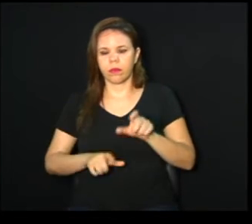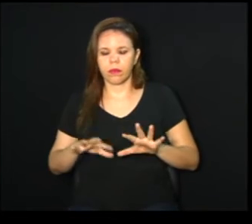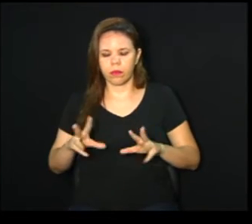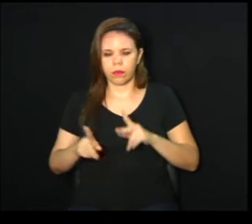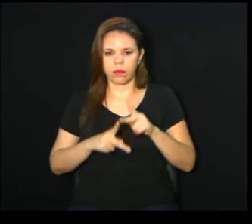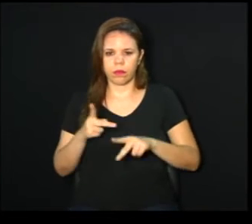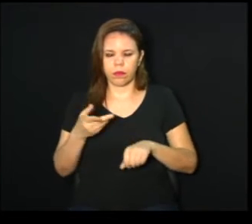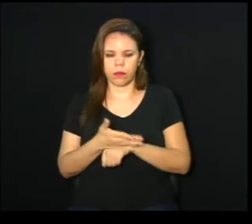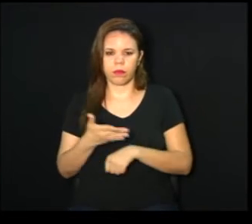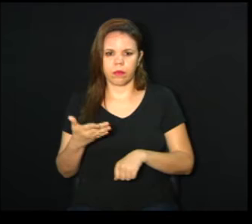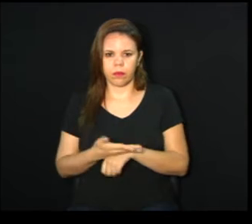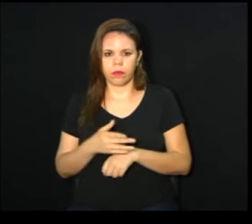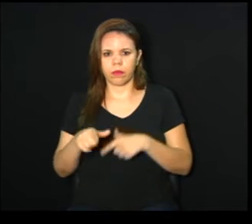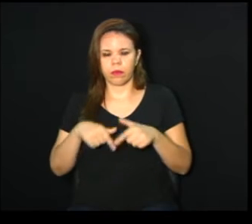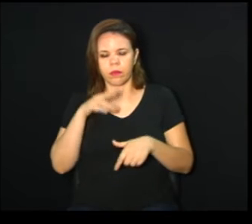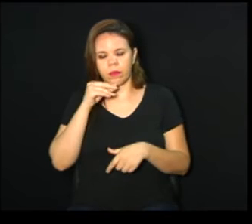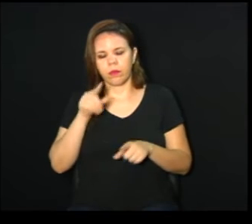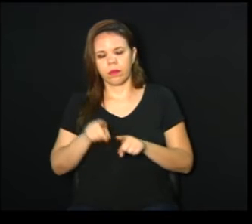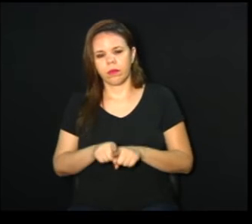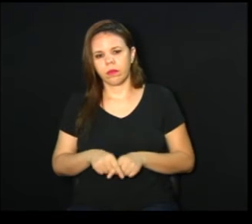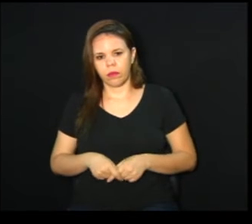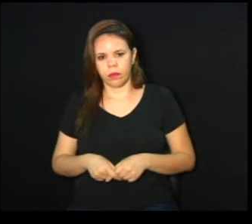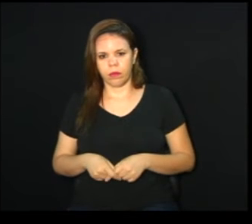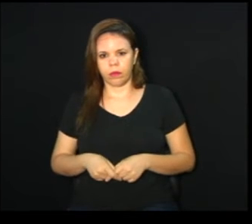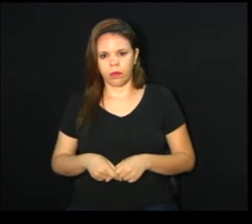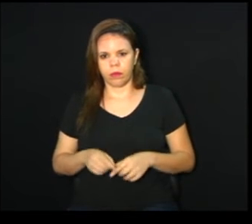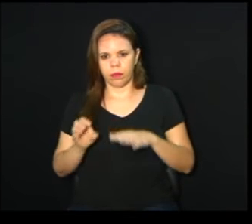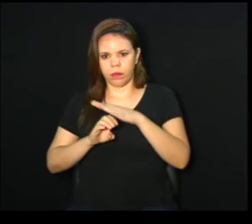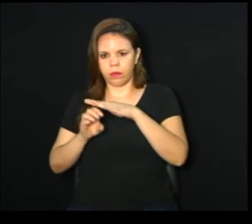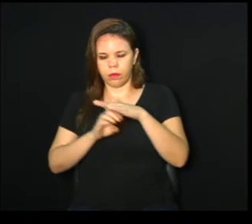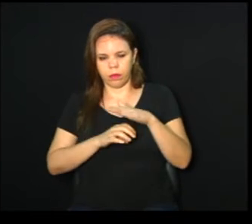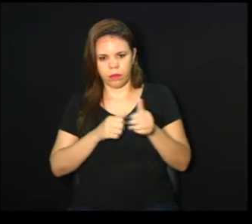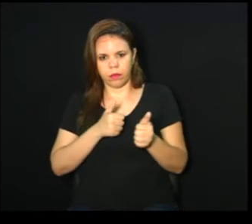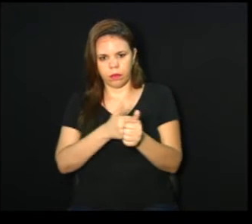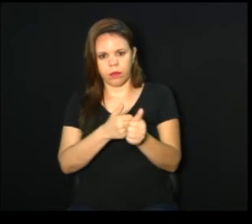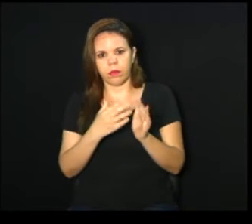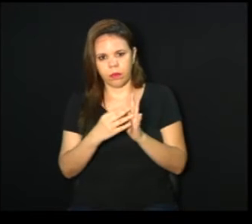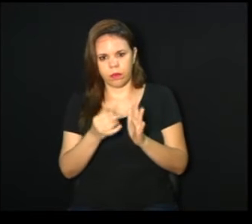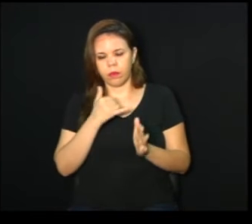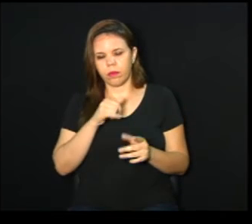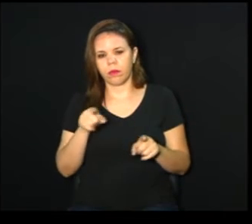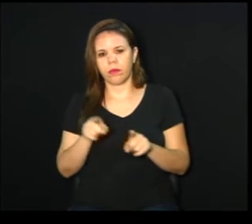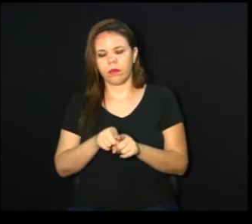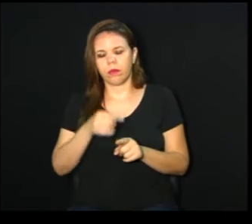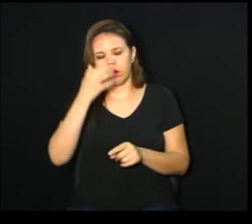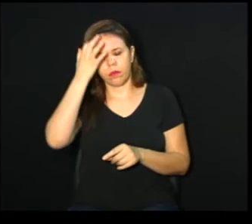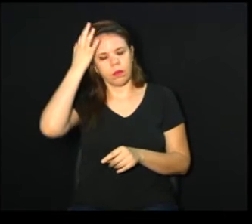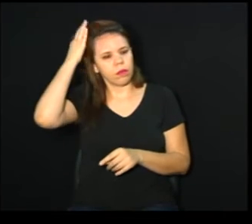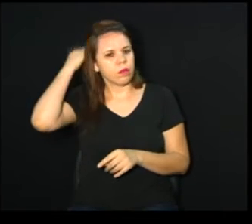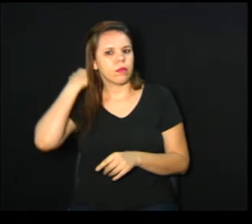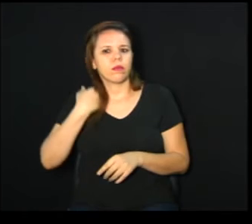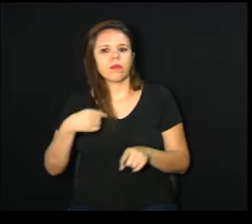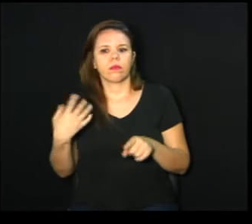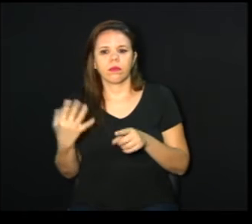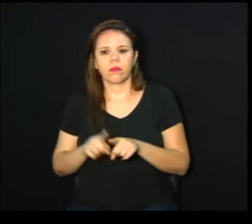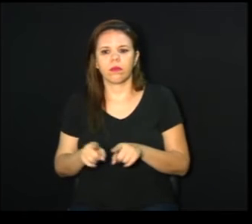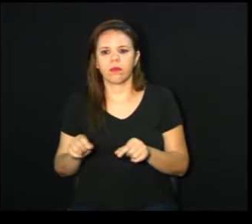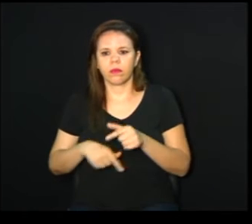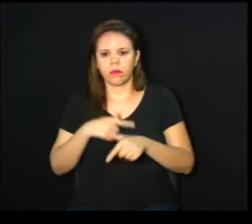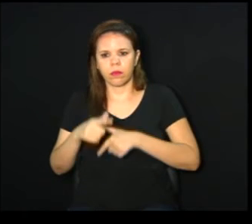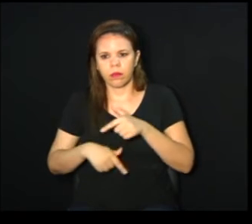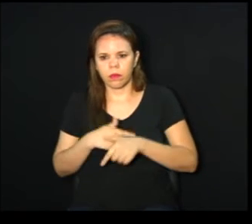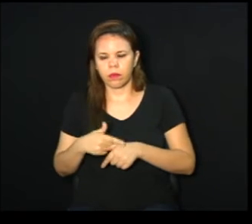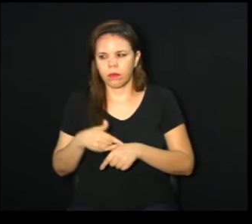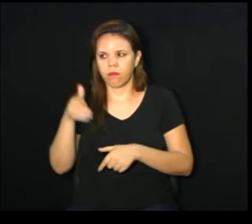toda a parte de empresas do segmento também. Além disso, operar